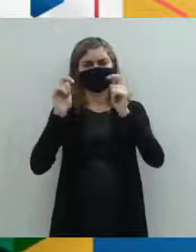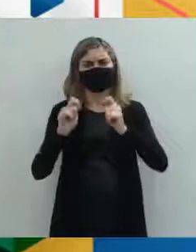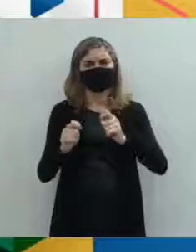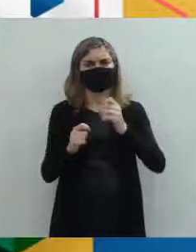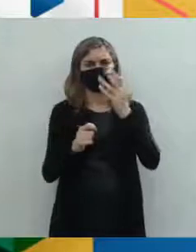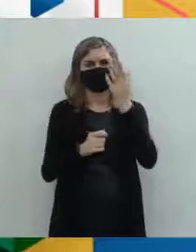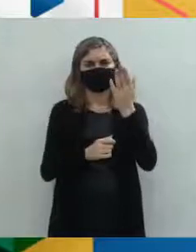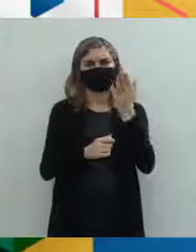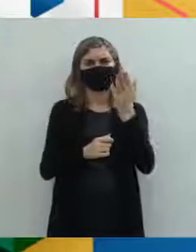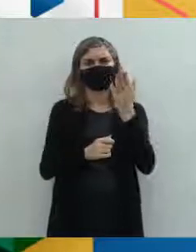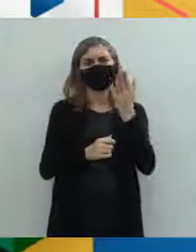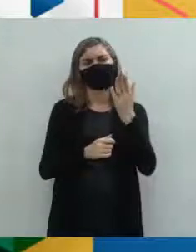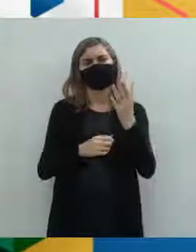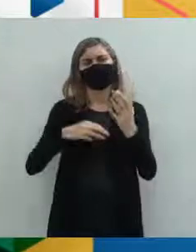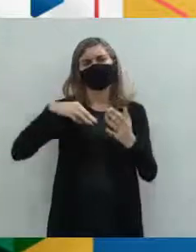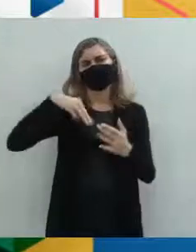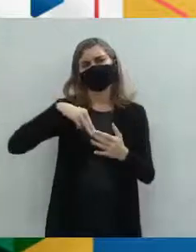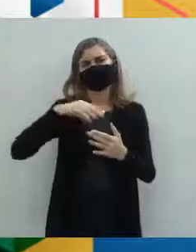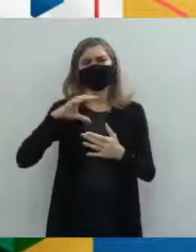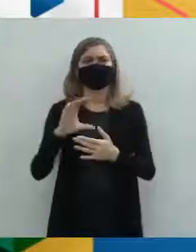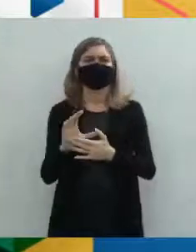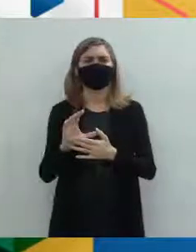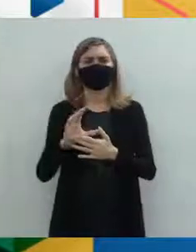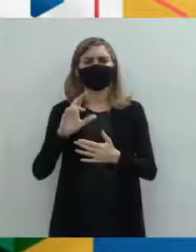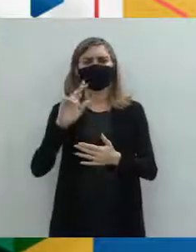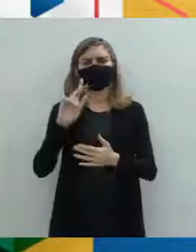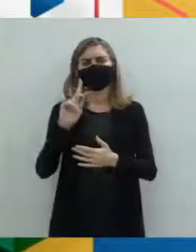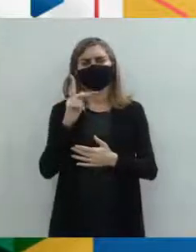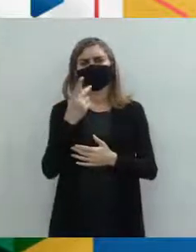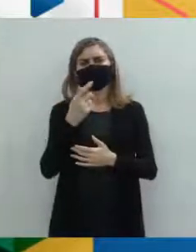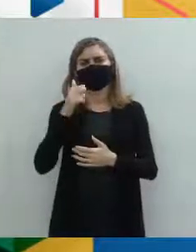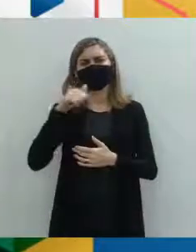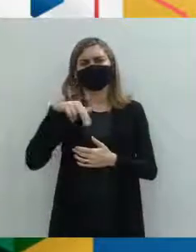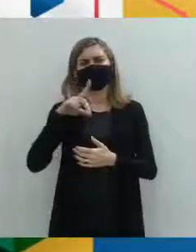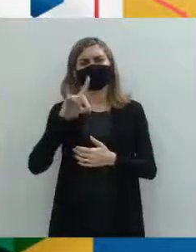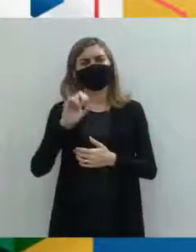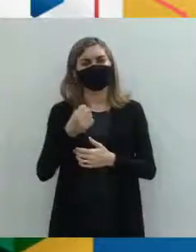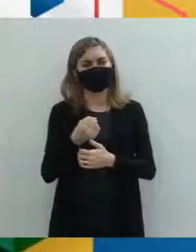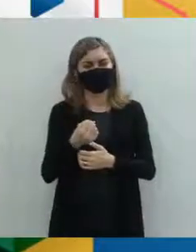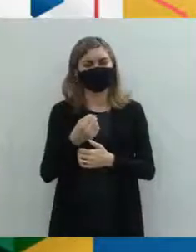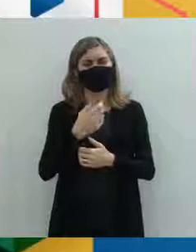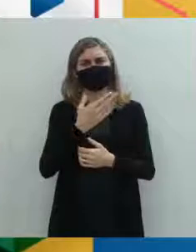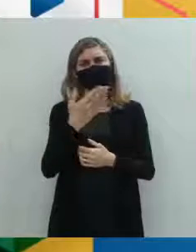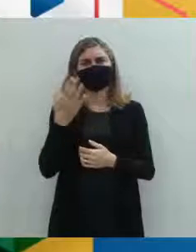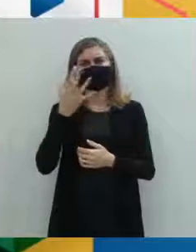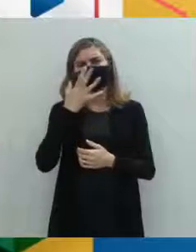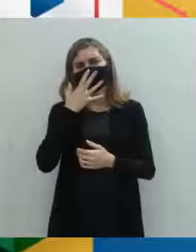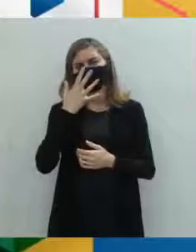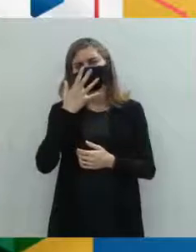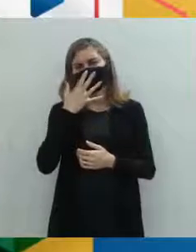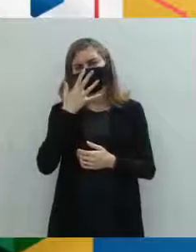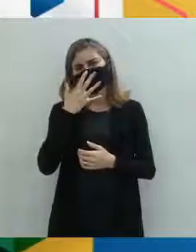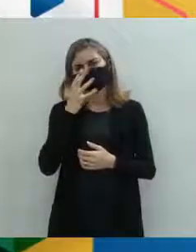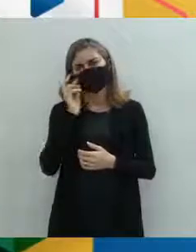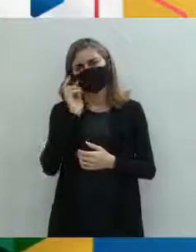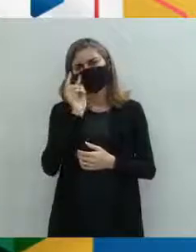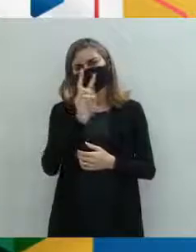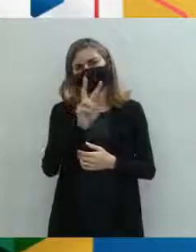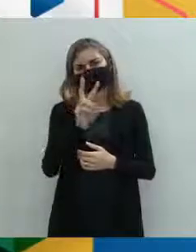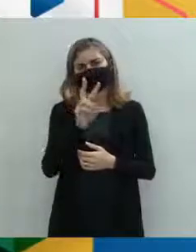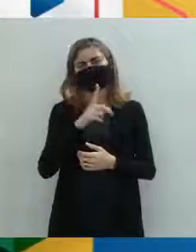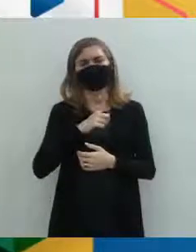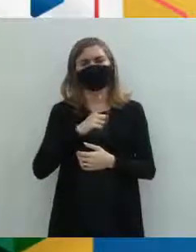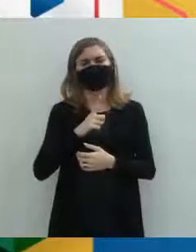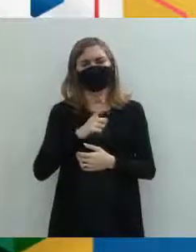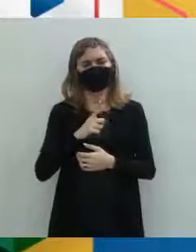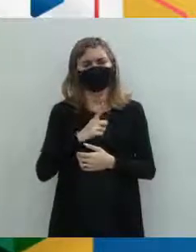chamado M.C. Escher, ok? E ele, observem que ele vai